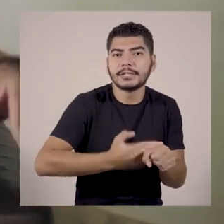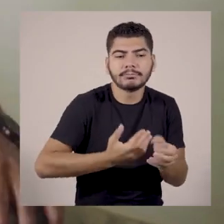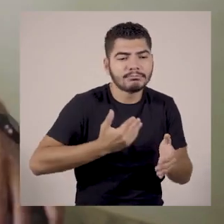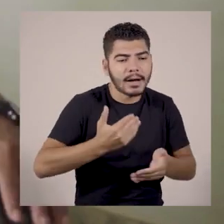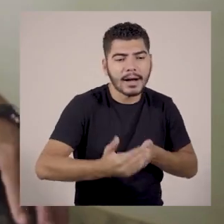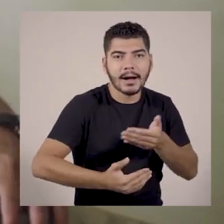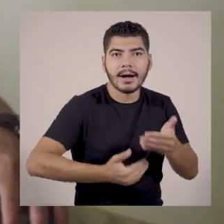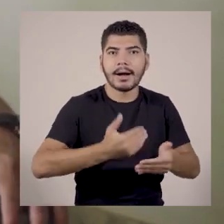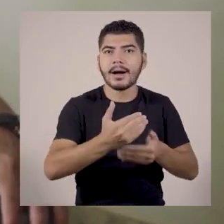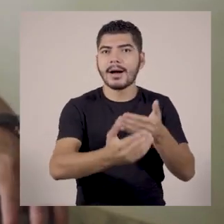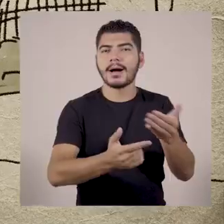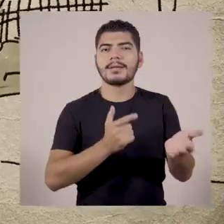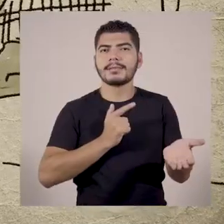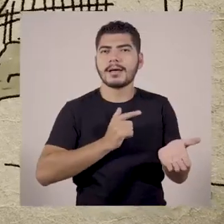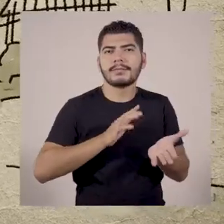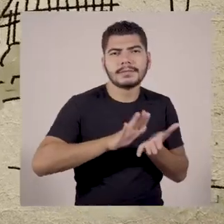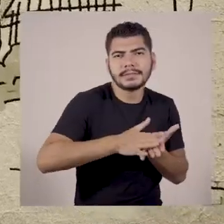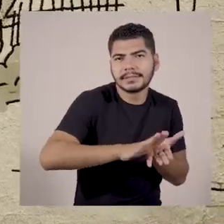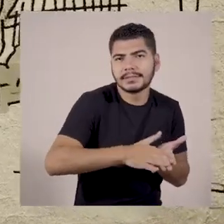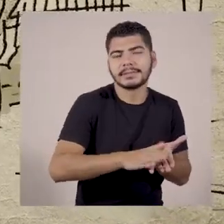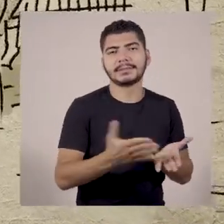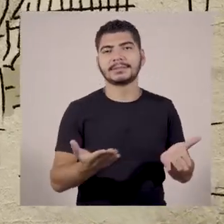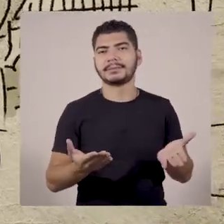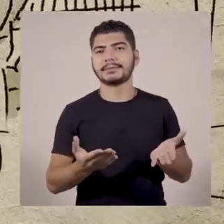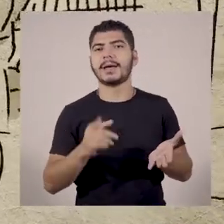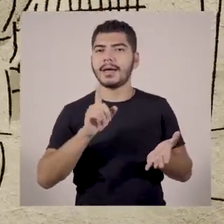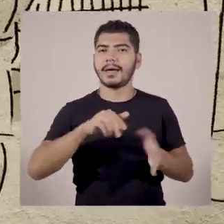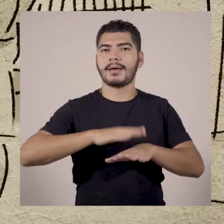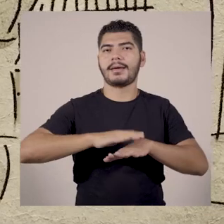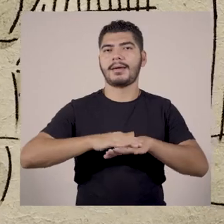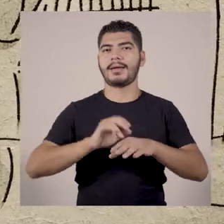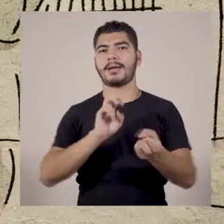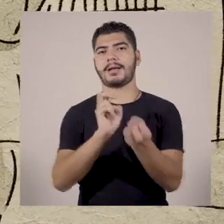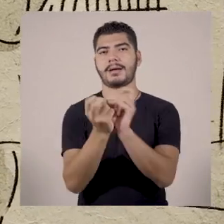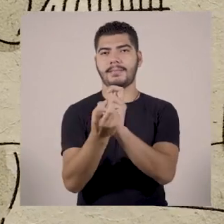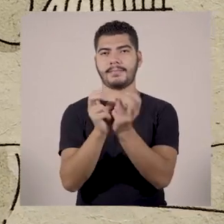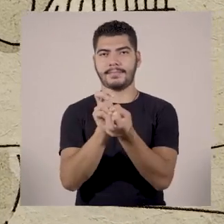deu ao samba enredo, a capoeira.